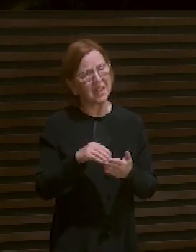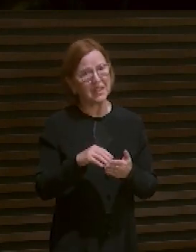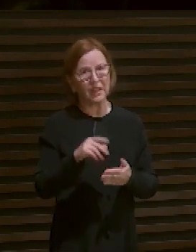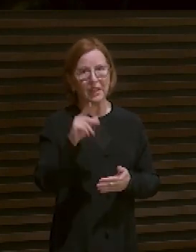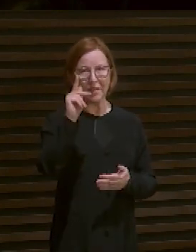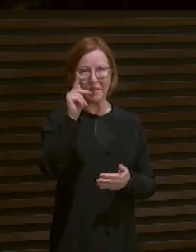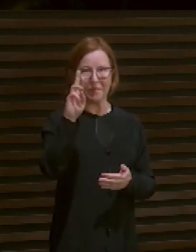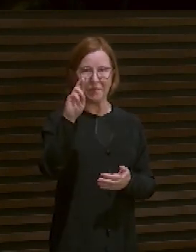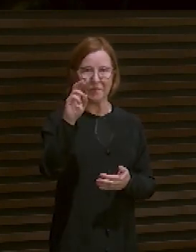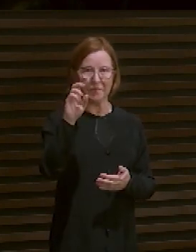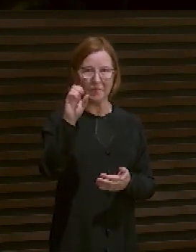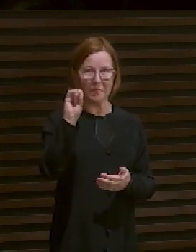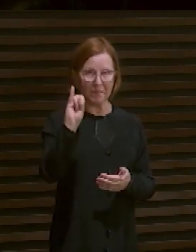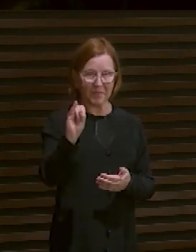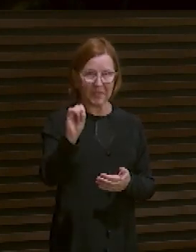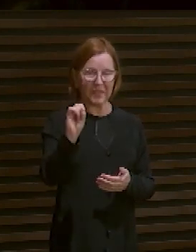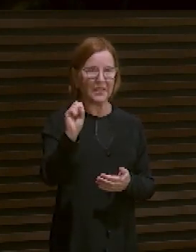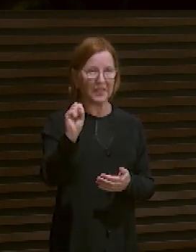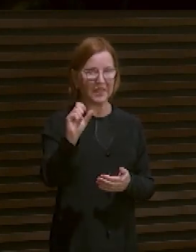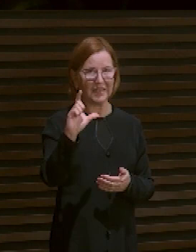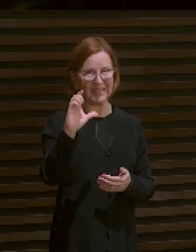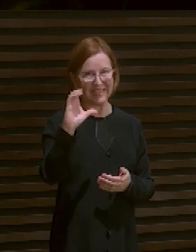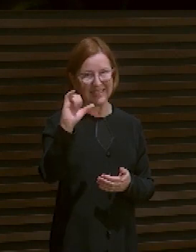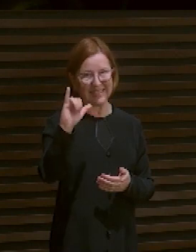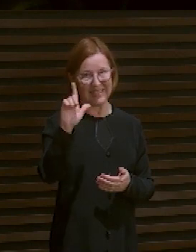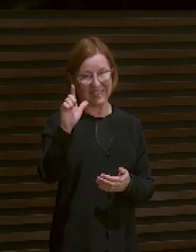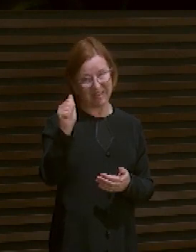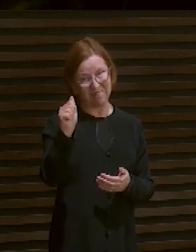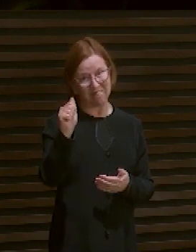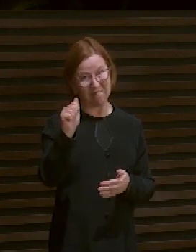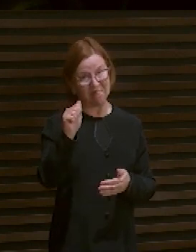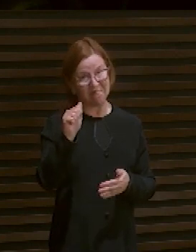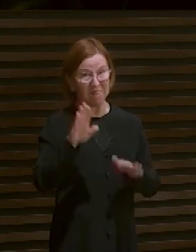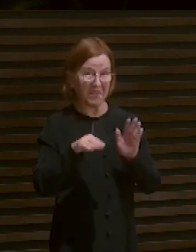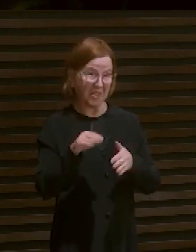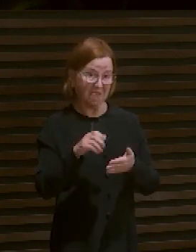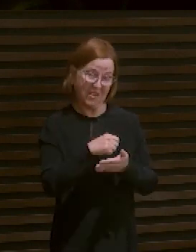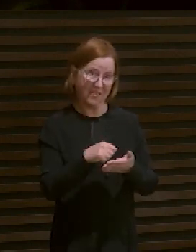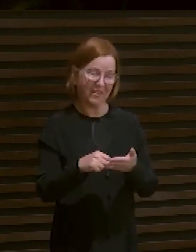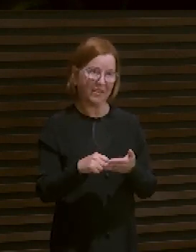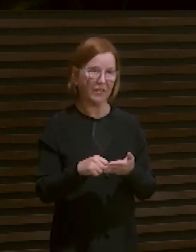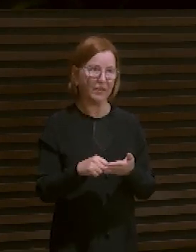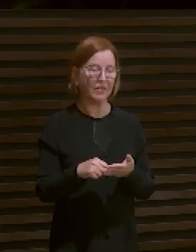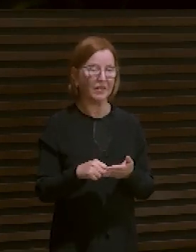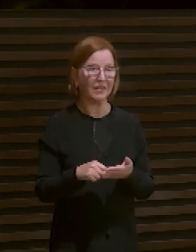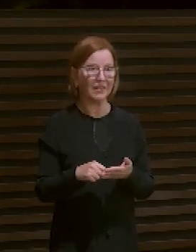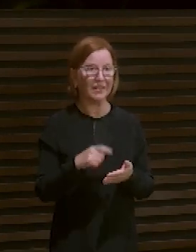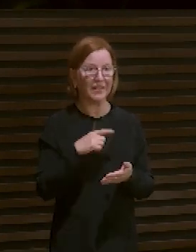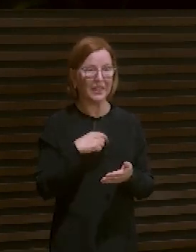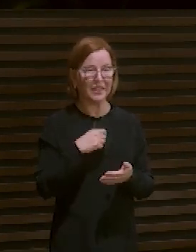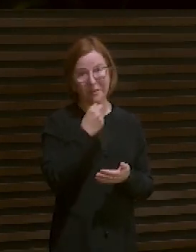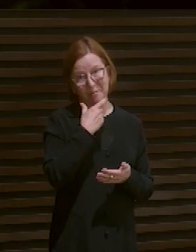considerada como possível escritor. E essa da Priscila, até existe uma jocosidade,